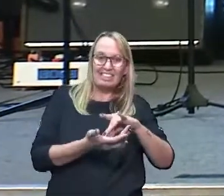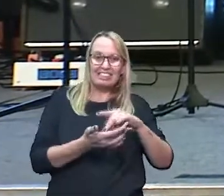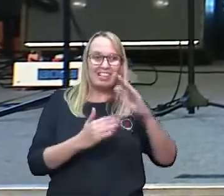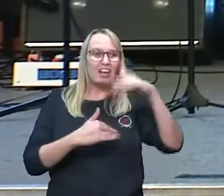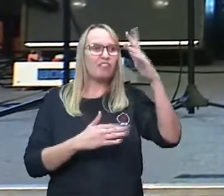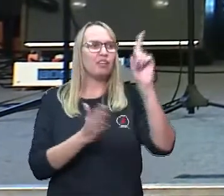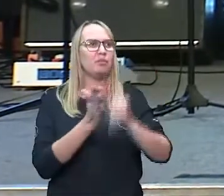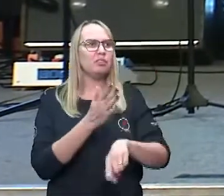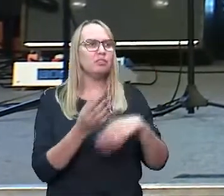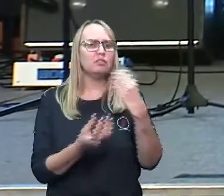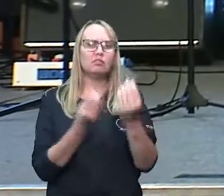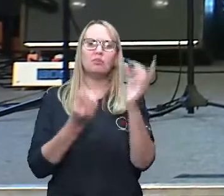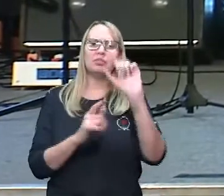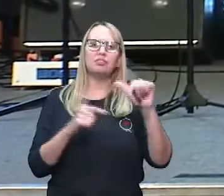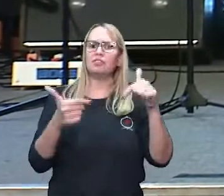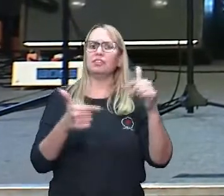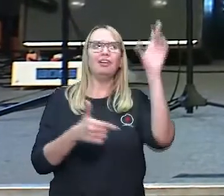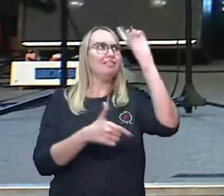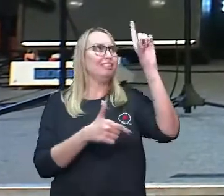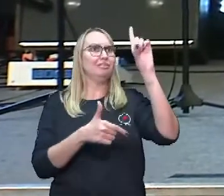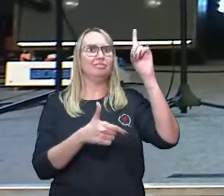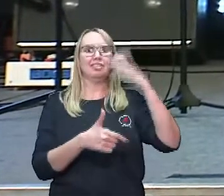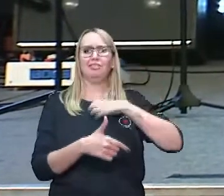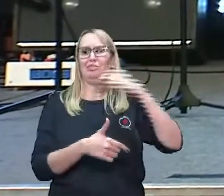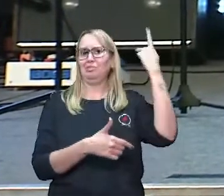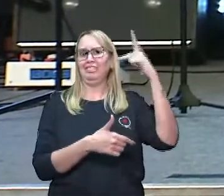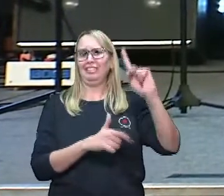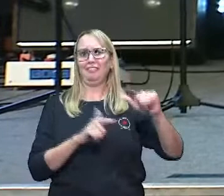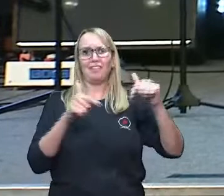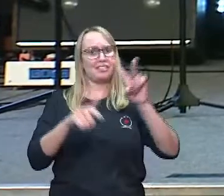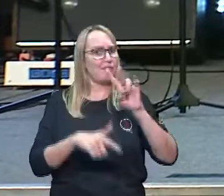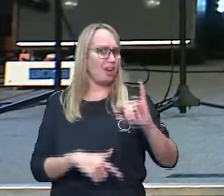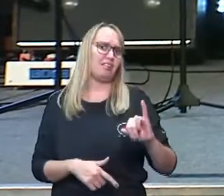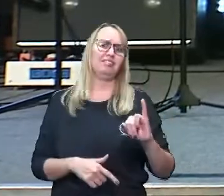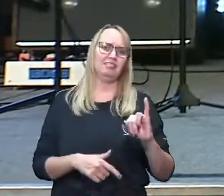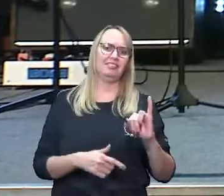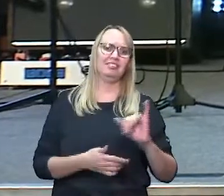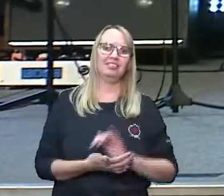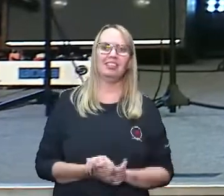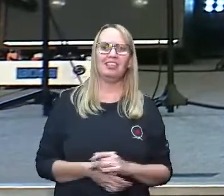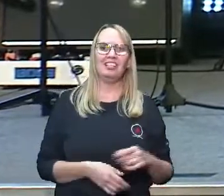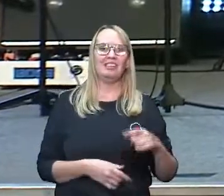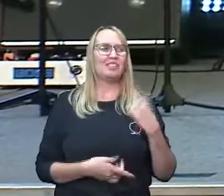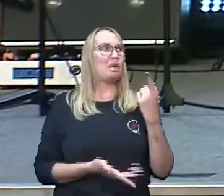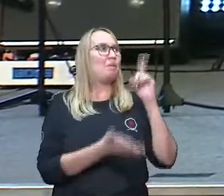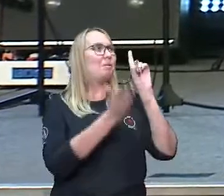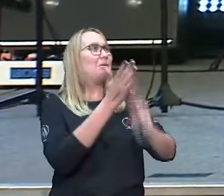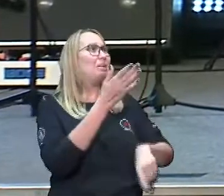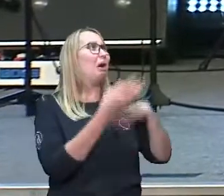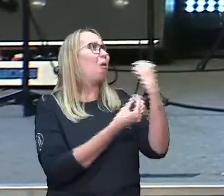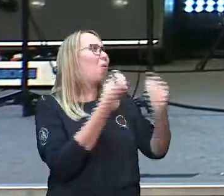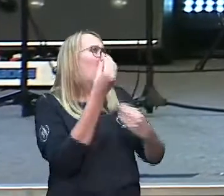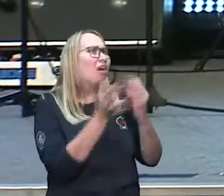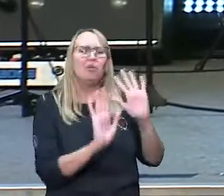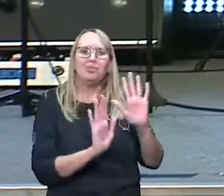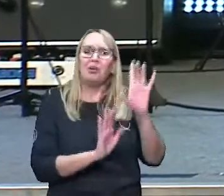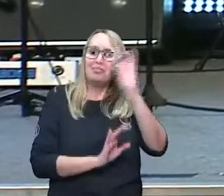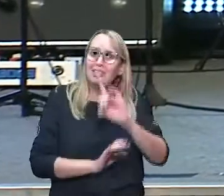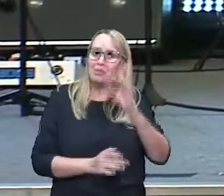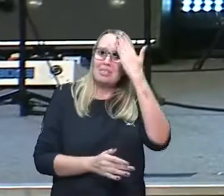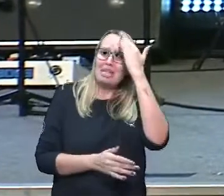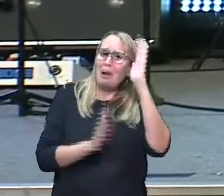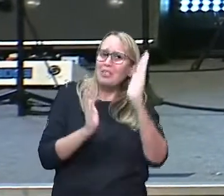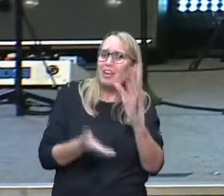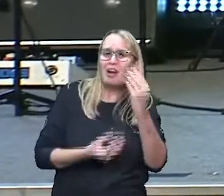fazer? Amigo, Deus é Deus, Ele vai dar o jeito dEle. Deus é, você não tem que dizer para Deus como fazer, Deus já sabe o